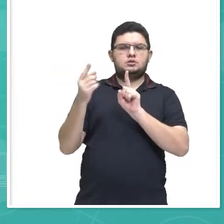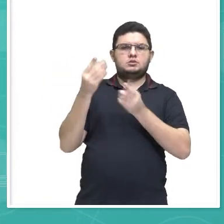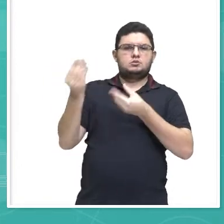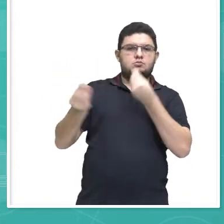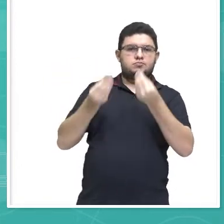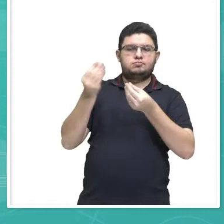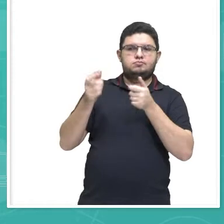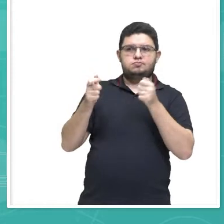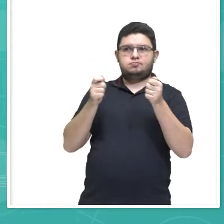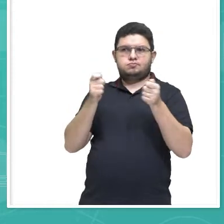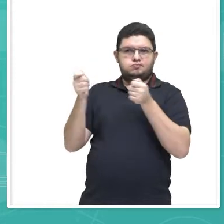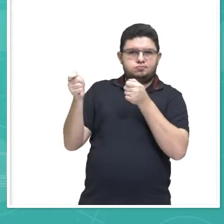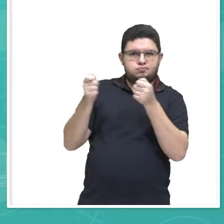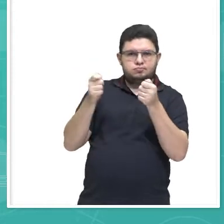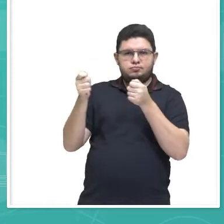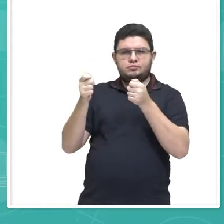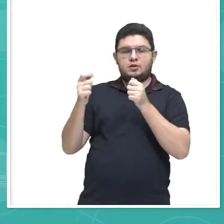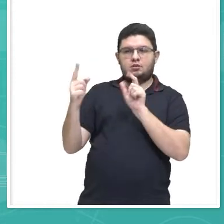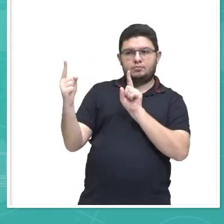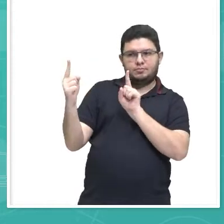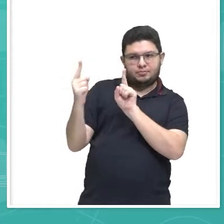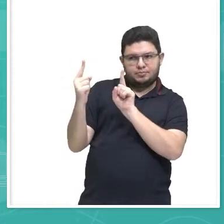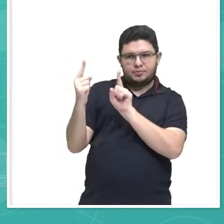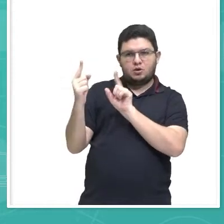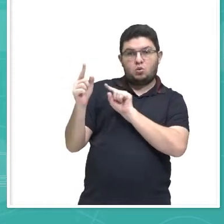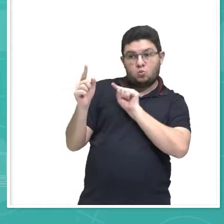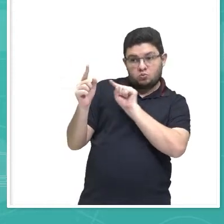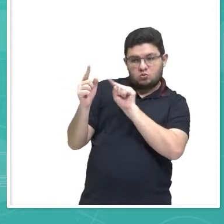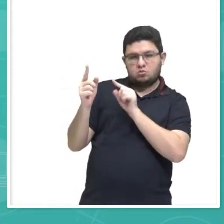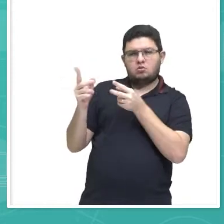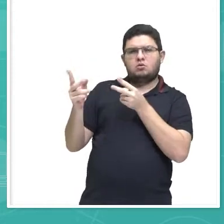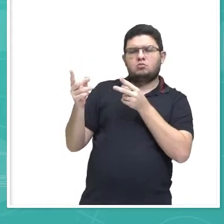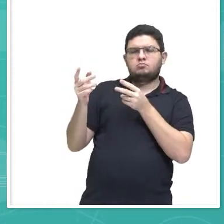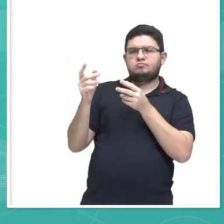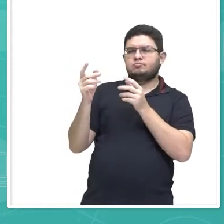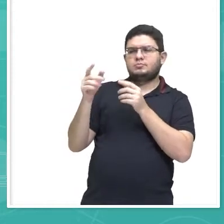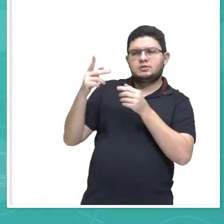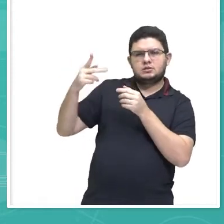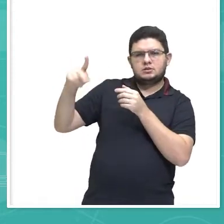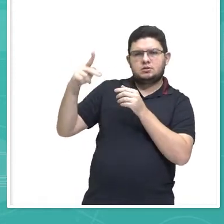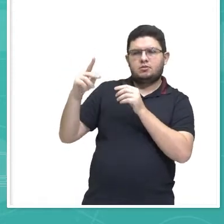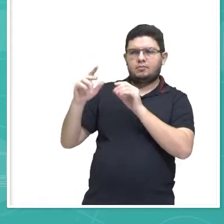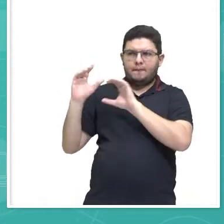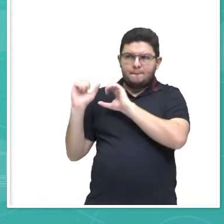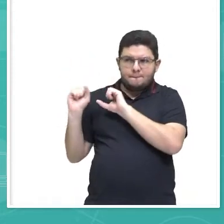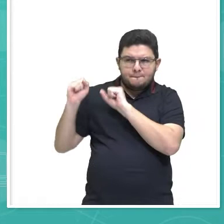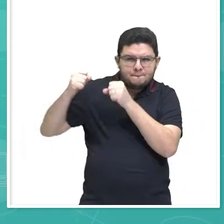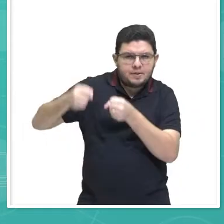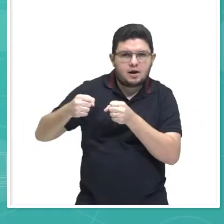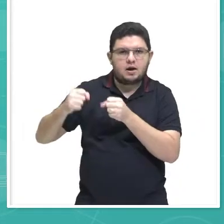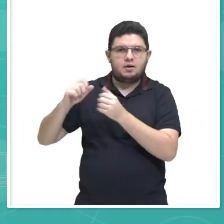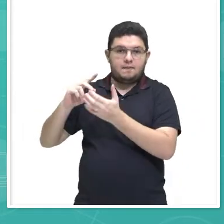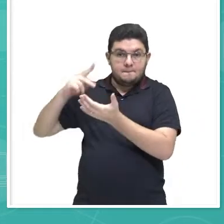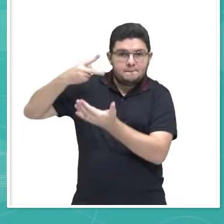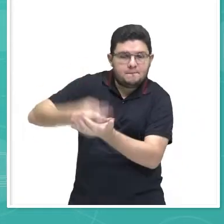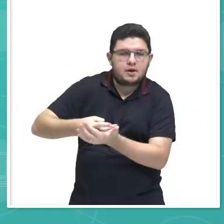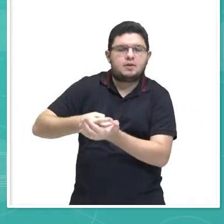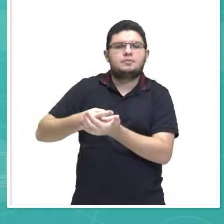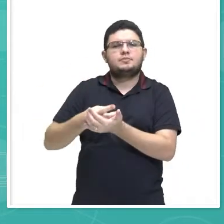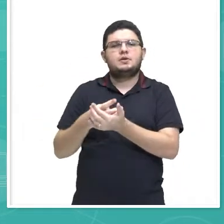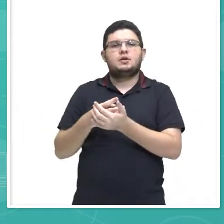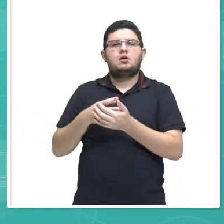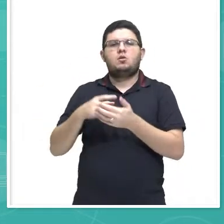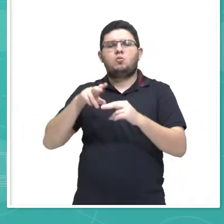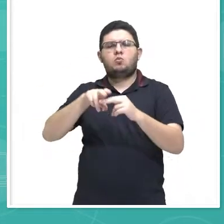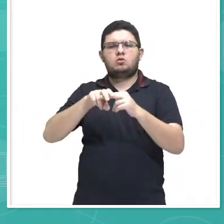a energia do oponente para poder derrubar ele, certo? Então, para isso, ele precisa